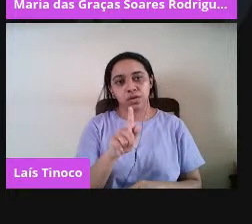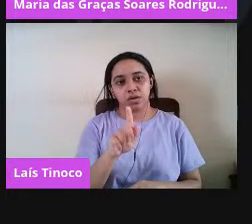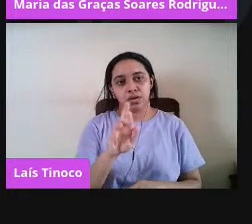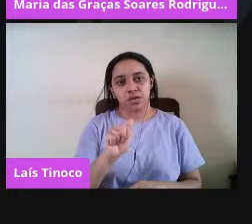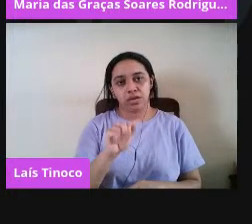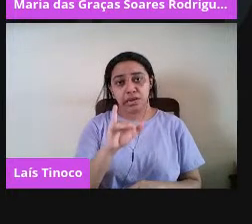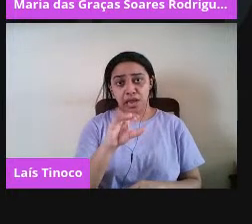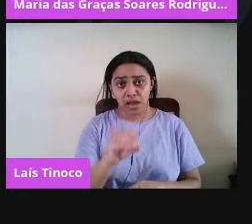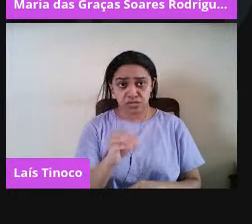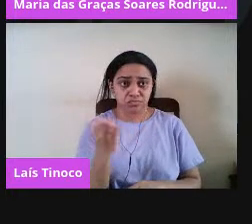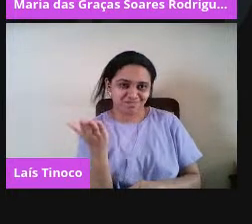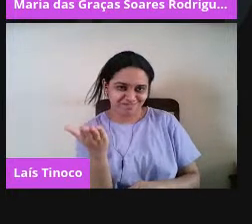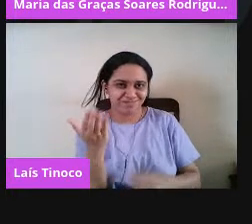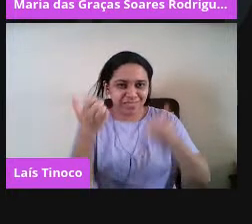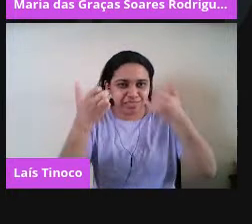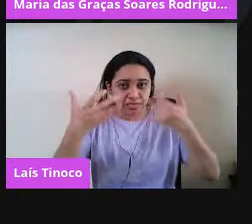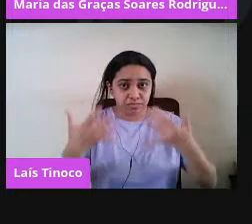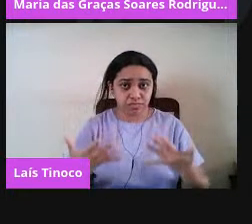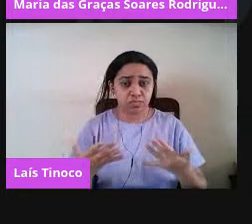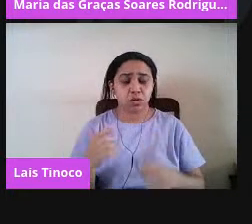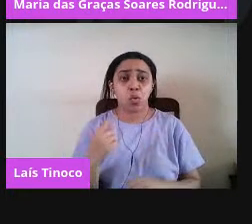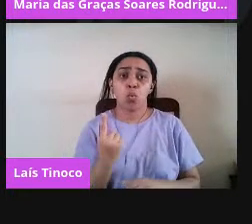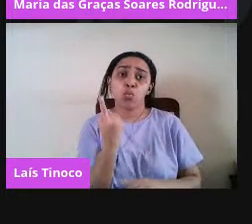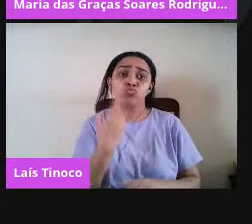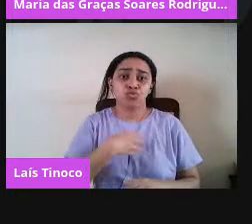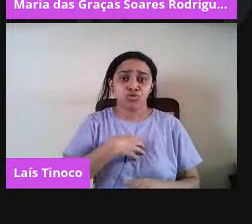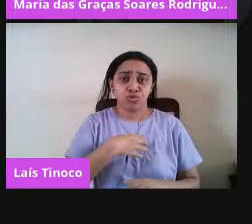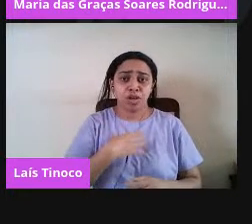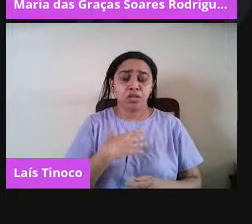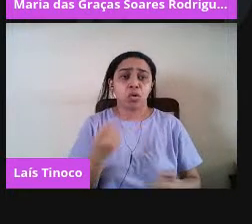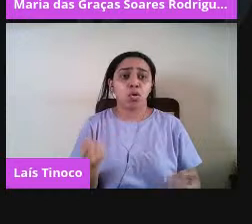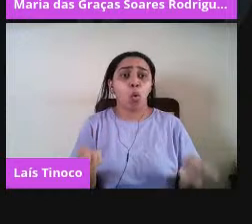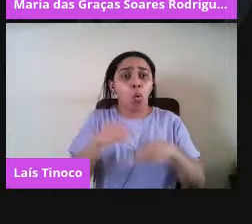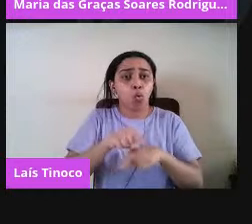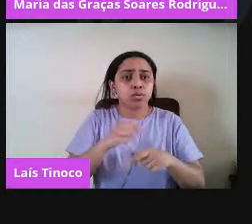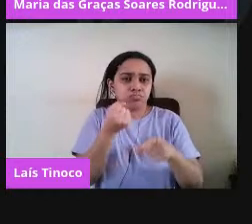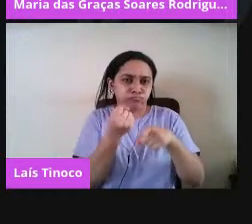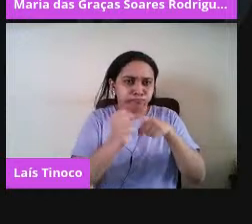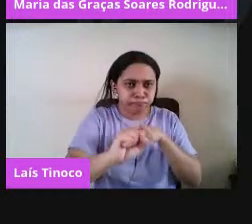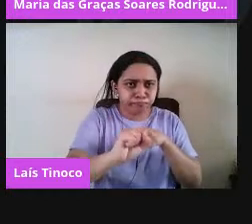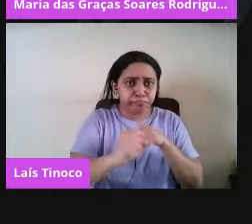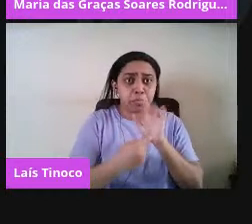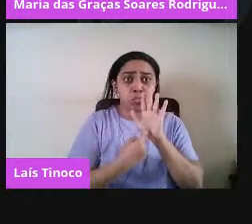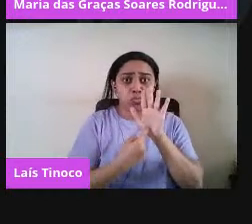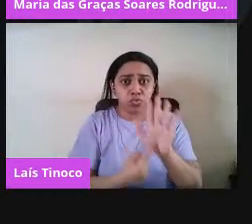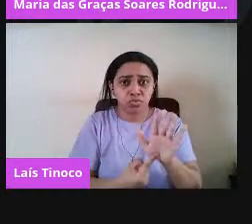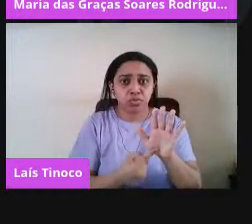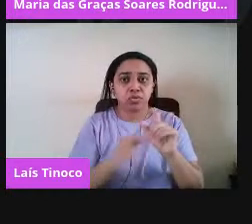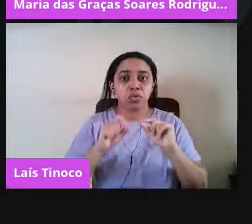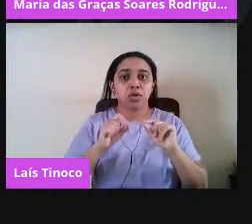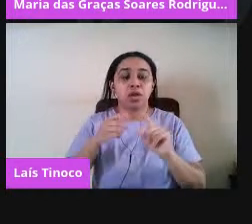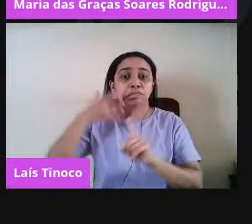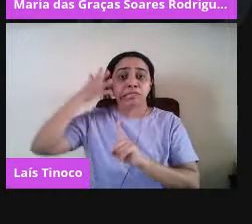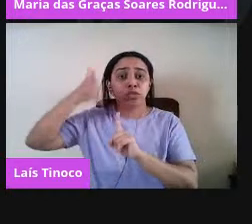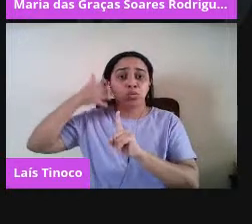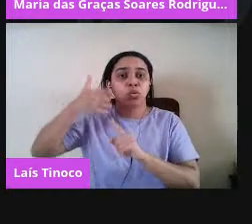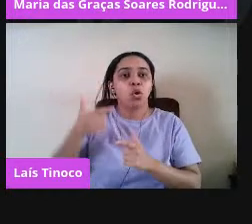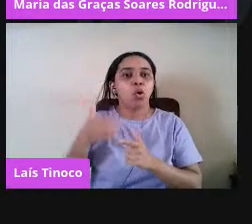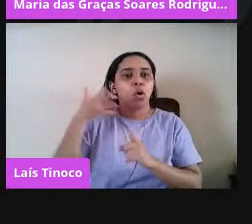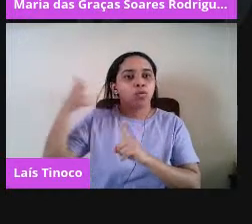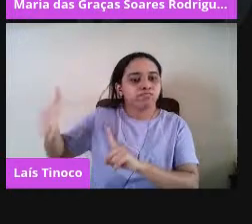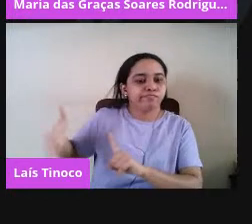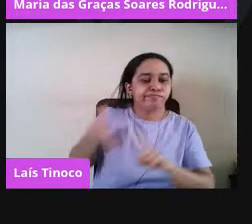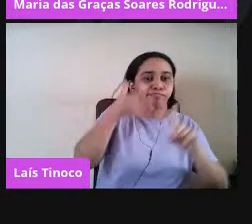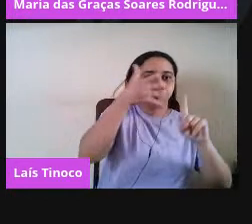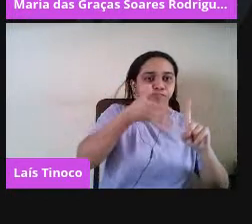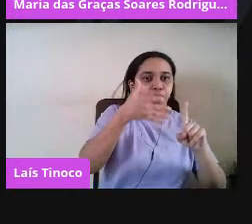interessante o que ele explica. Com efeito, uma das formas de contra-argumentar pode consistir em mostrar que, tomando o discurso do interlocutor nos